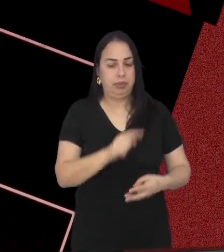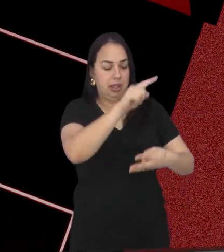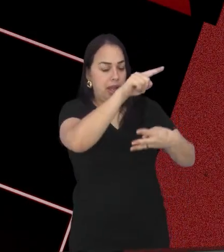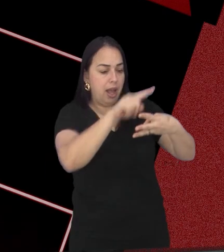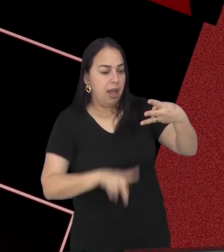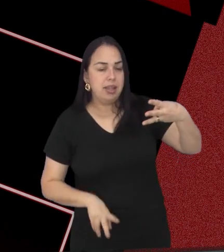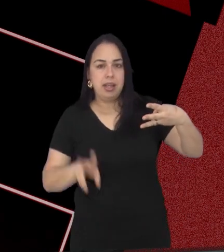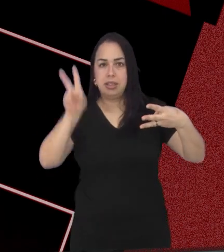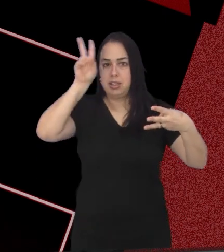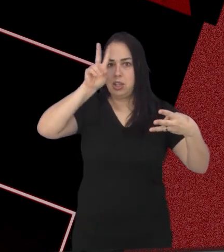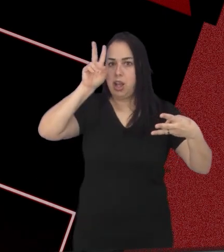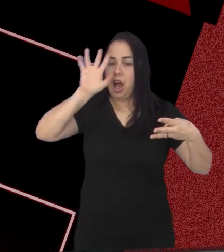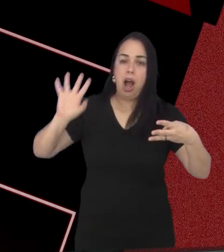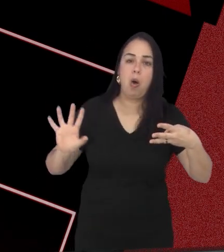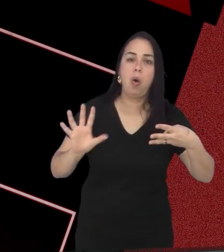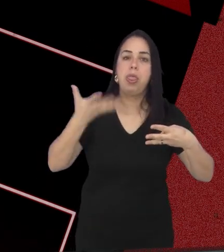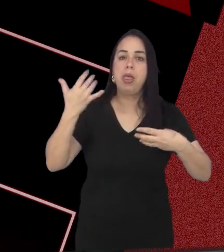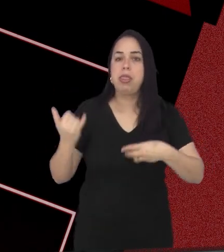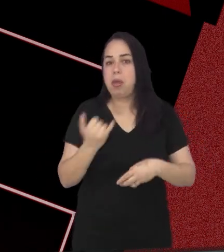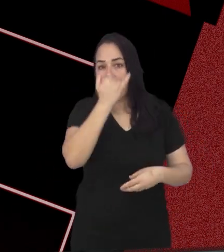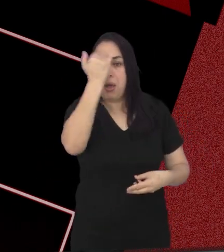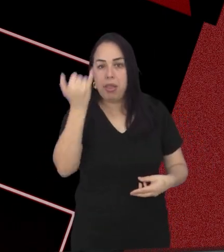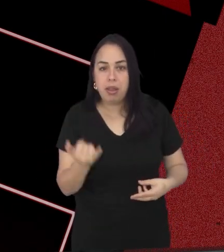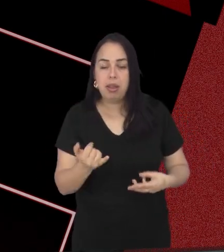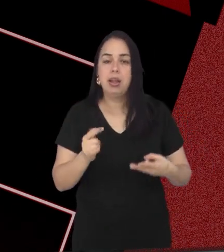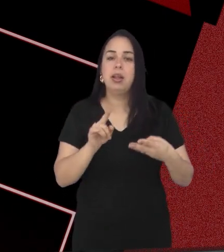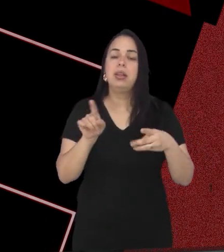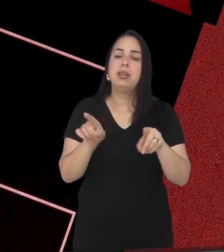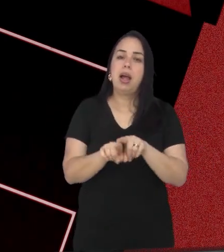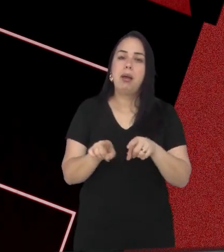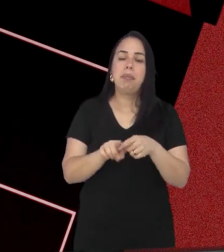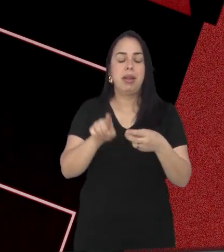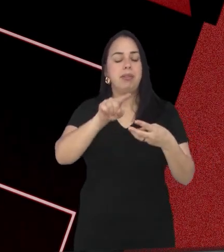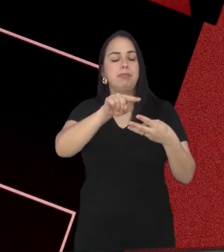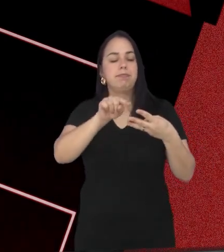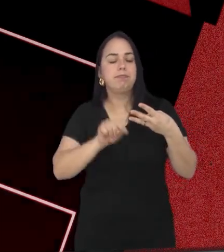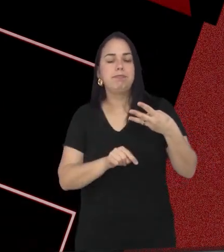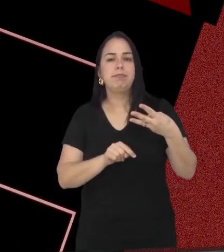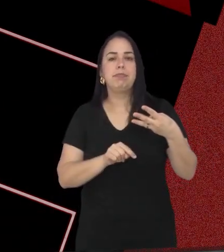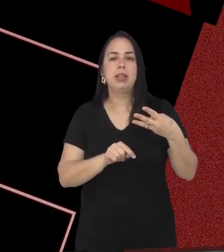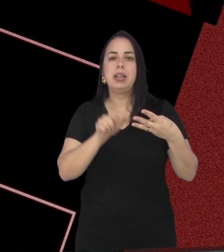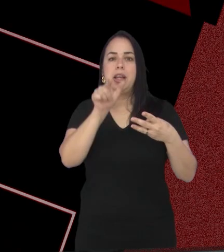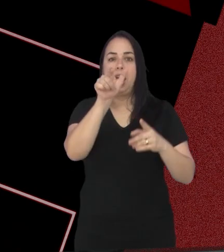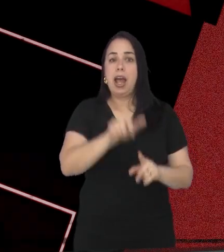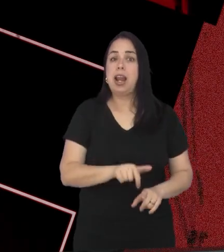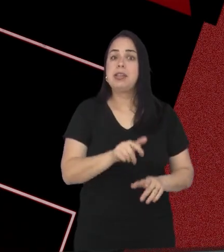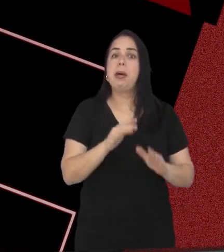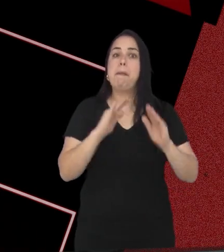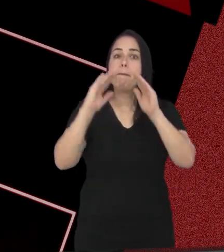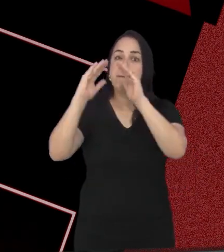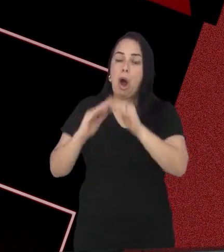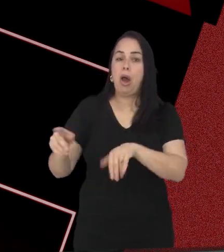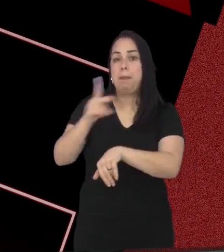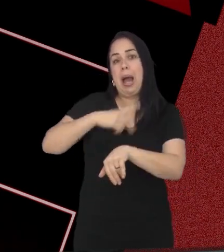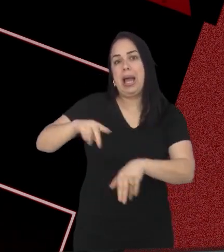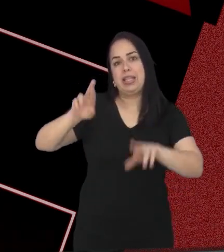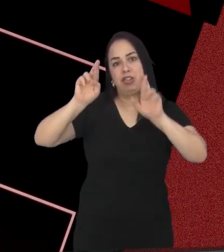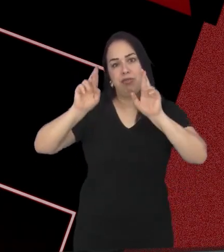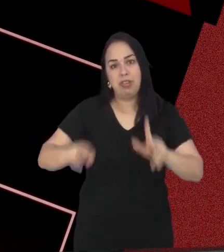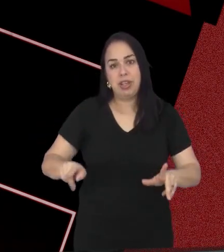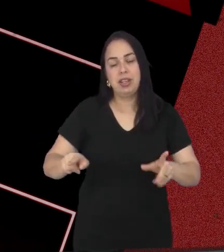comum uma tragédia na vida e também o desenraizamento de serem estrangeiras e o fato também de